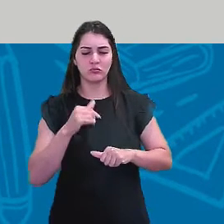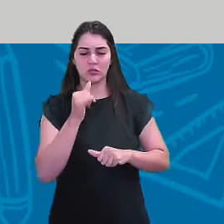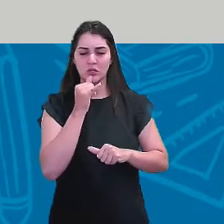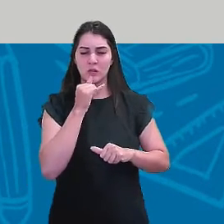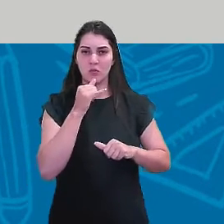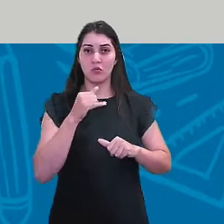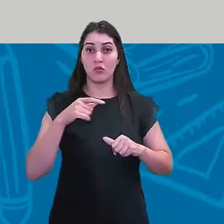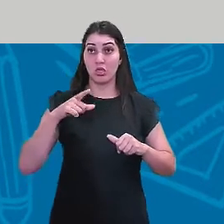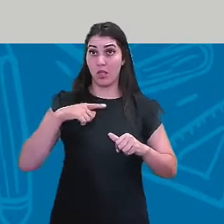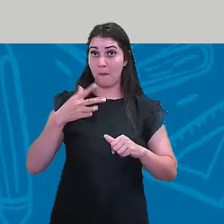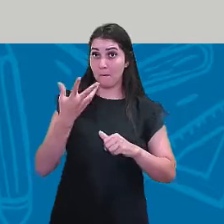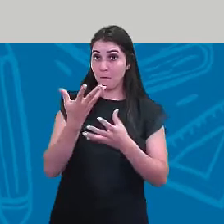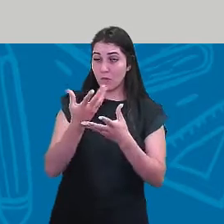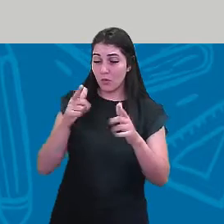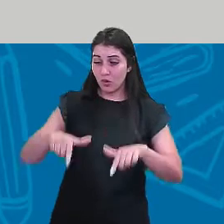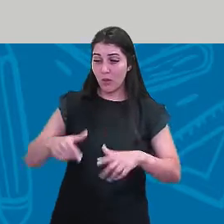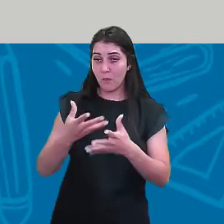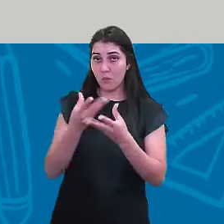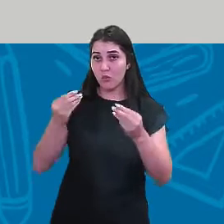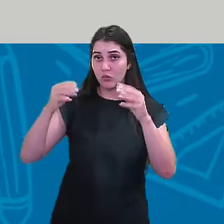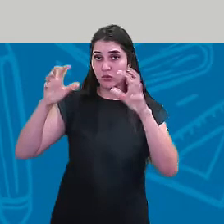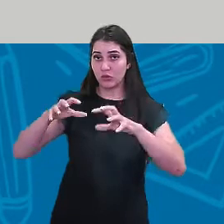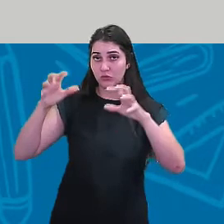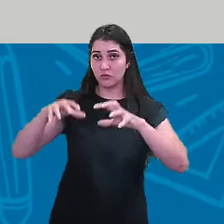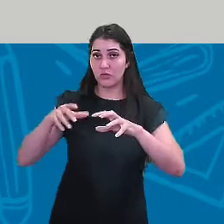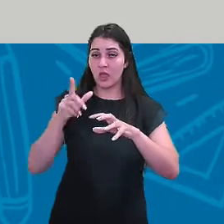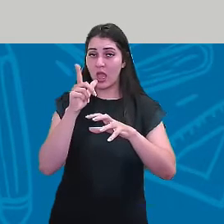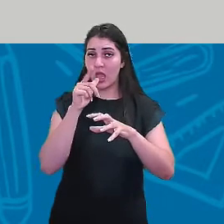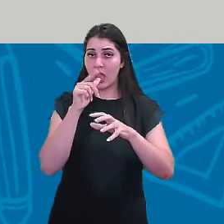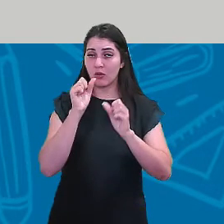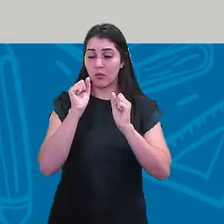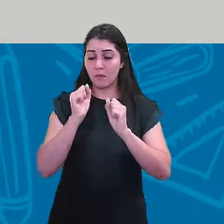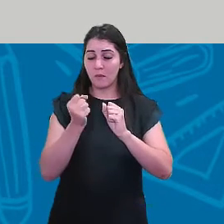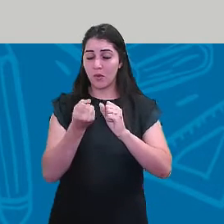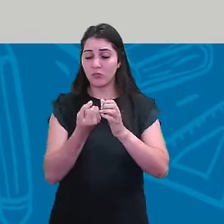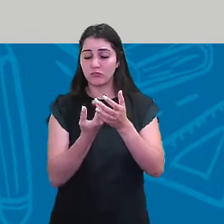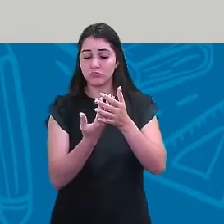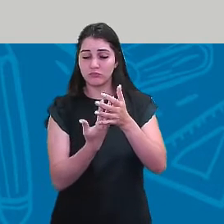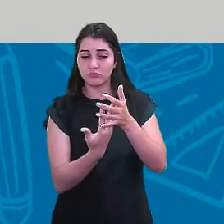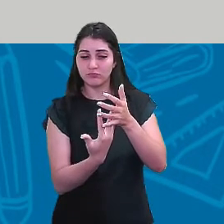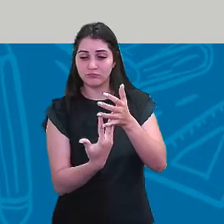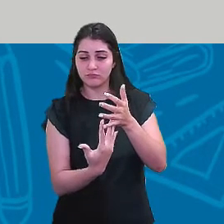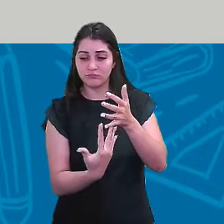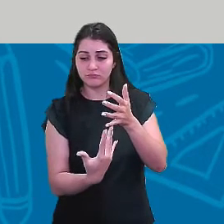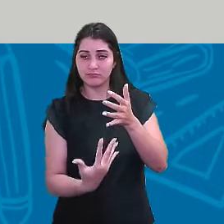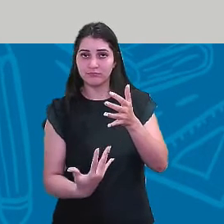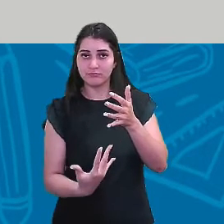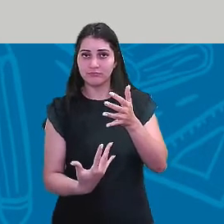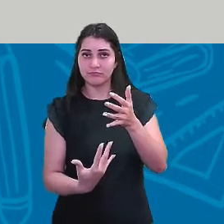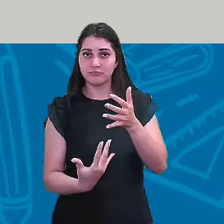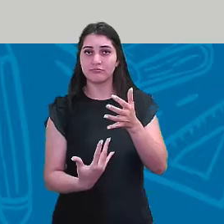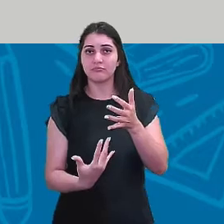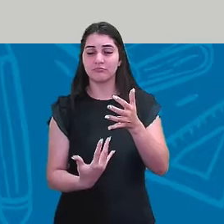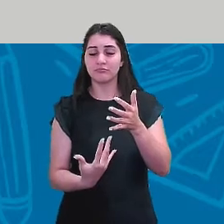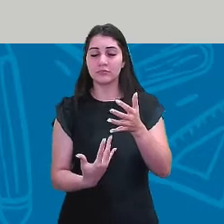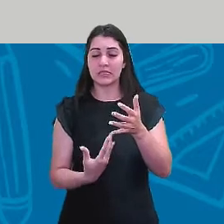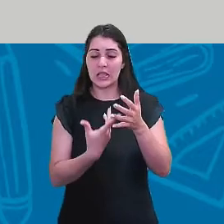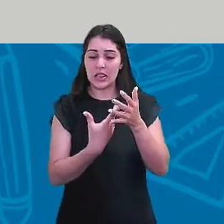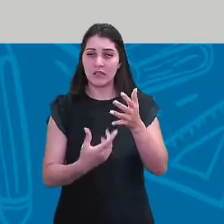tem bastante chuva, a água pode se infiltrar no solo e arrastar os sais para regiões